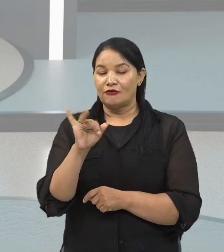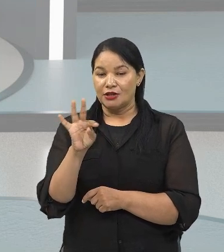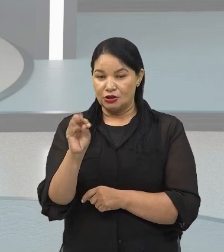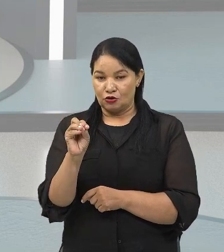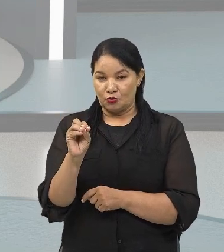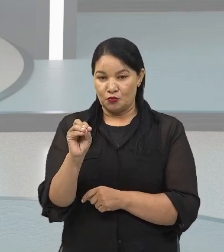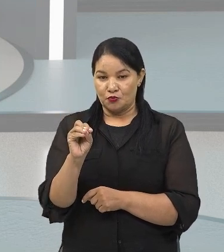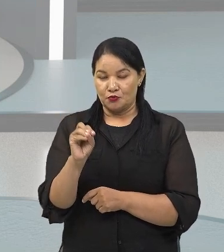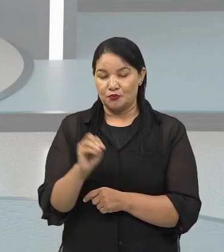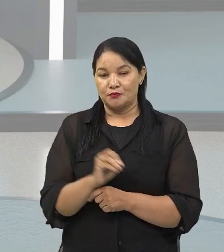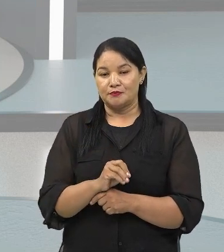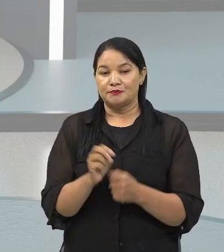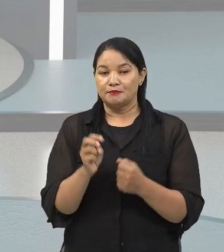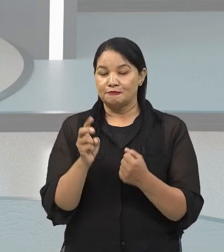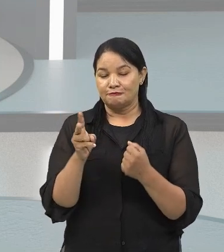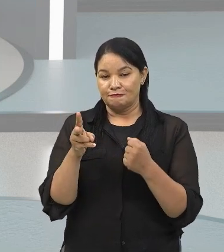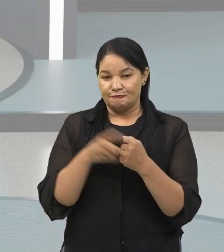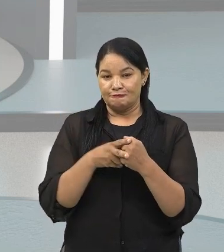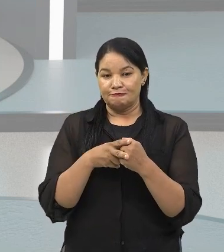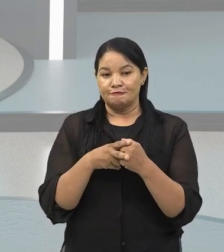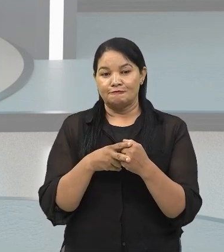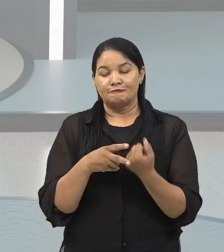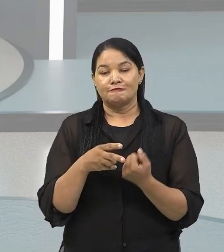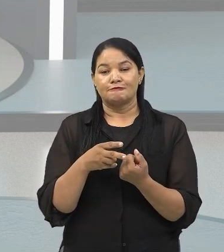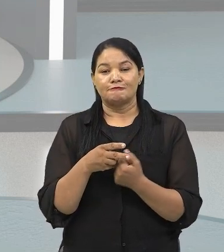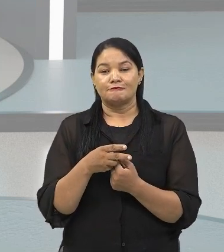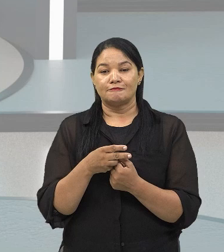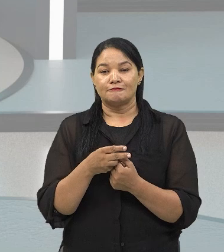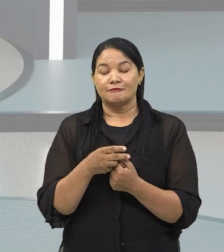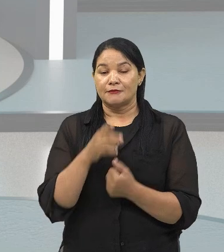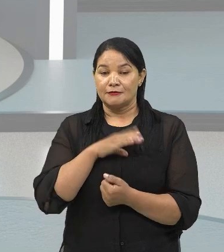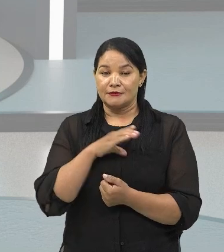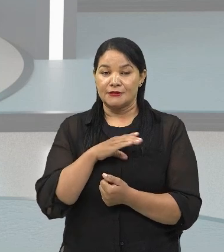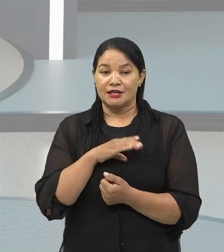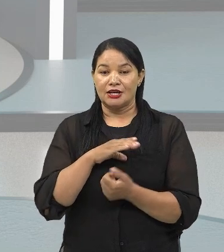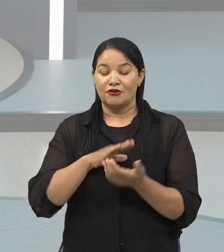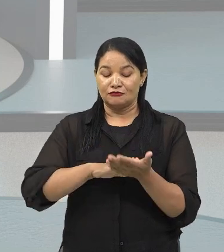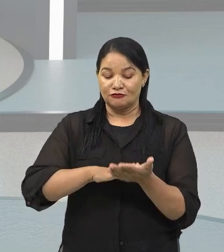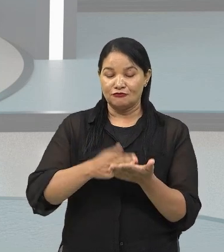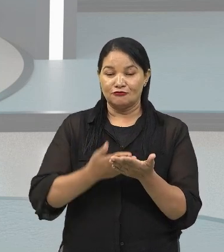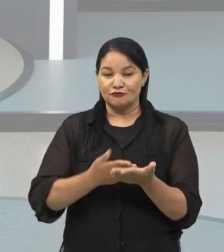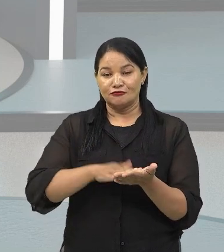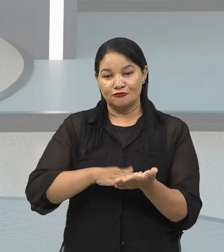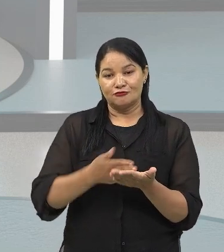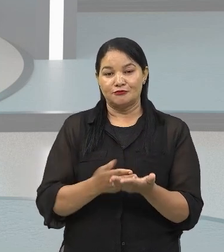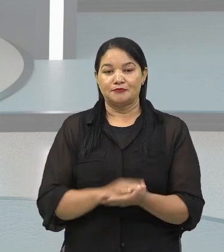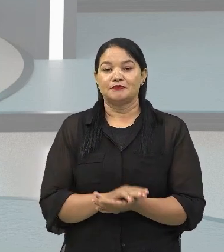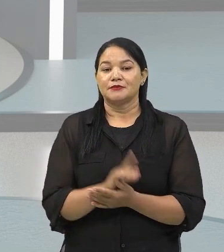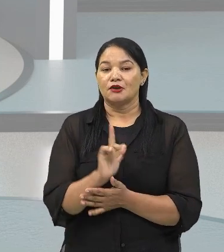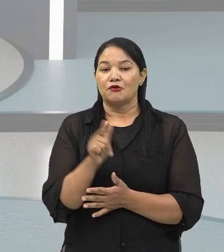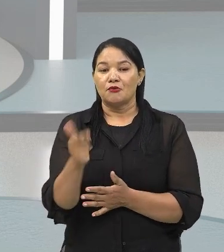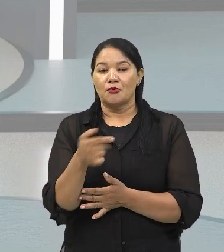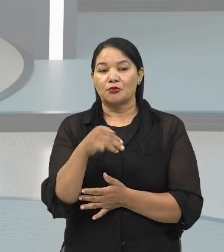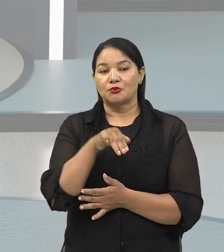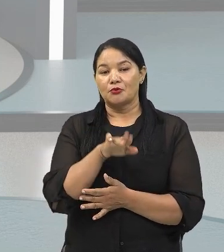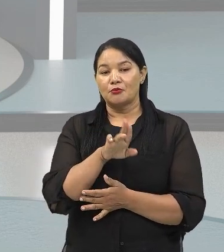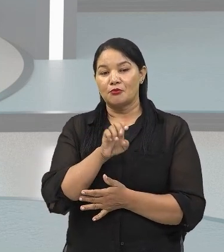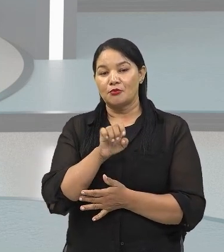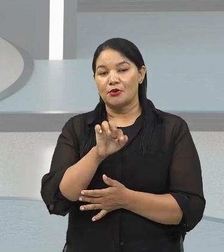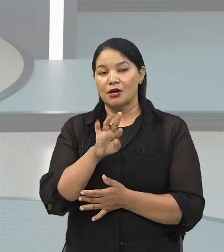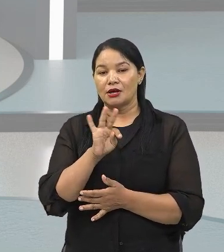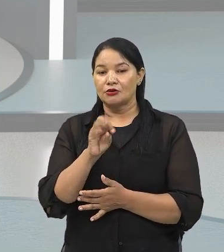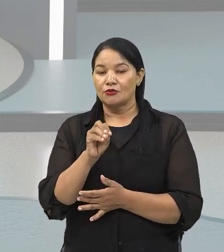verbo freir é fritar, como na língua portuguesa, tá bem? Depois temos o verbo